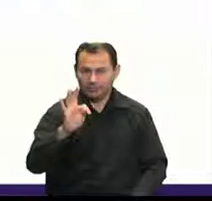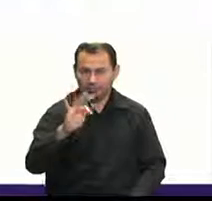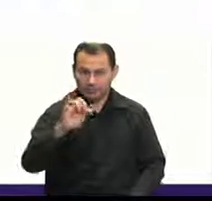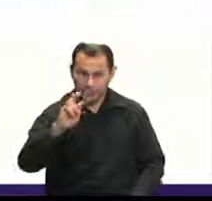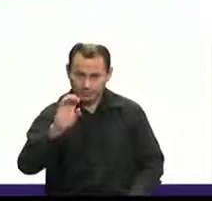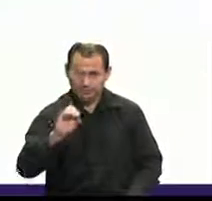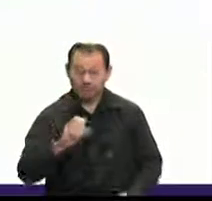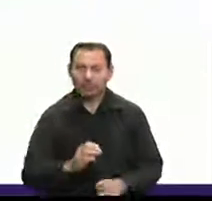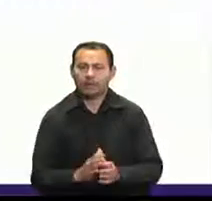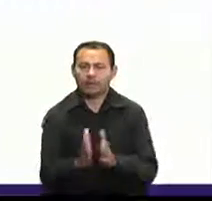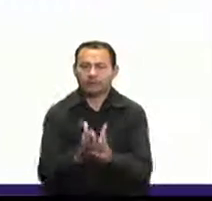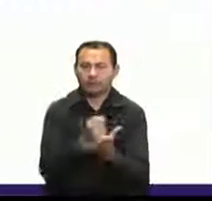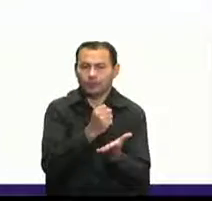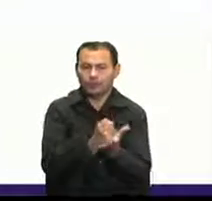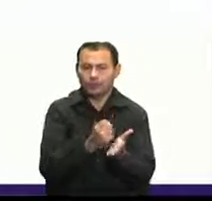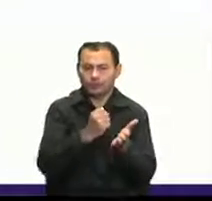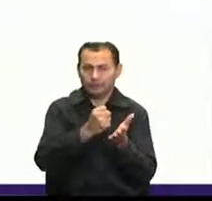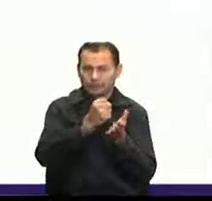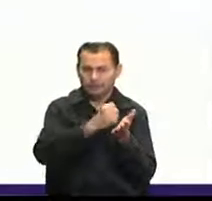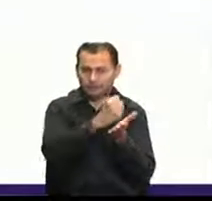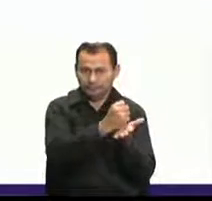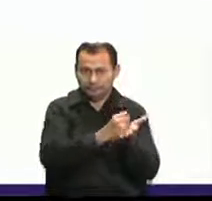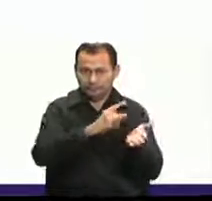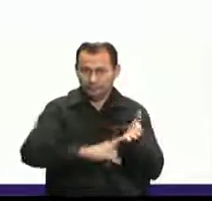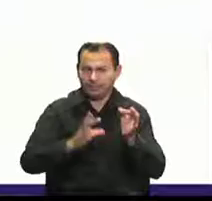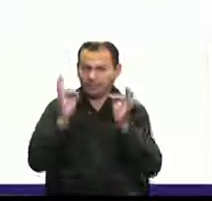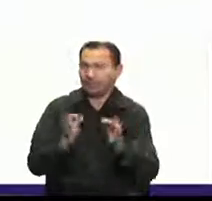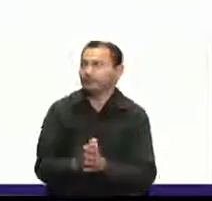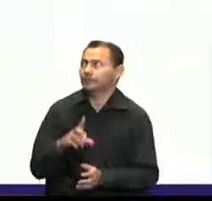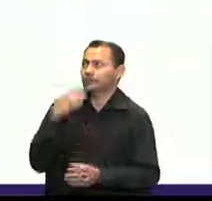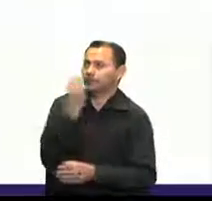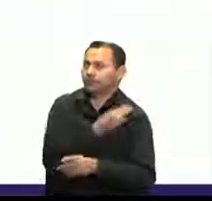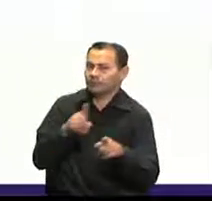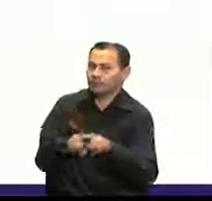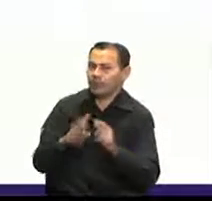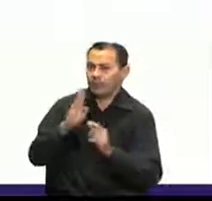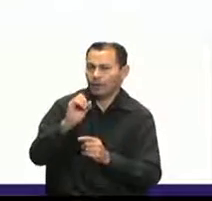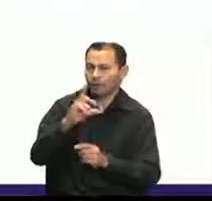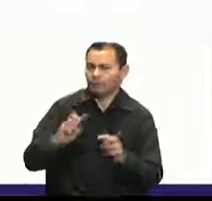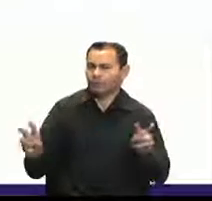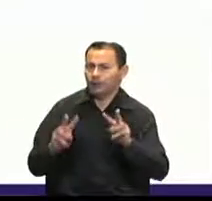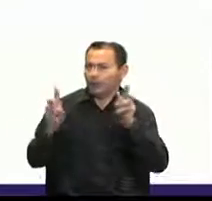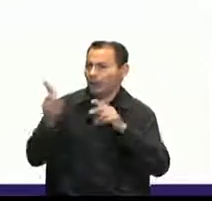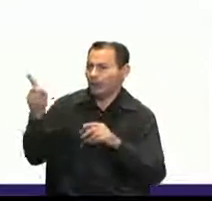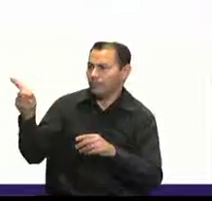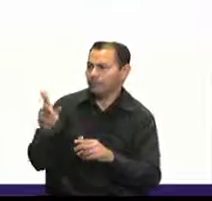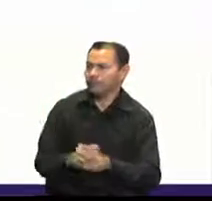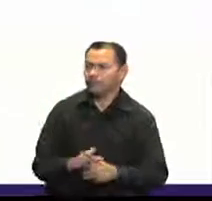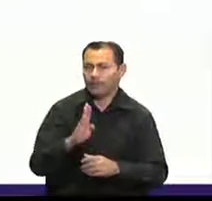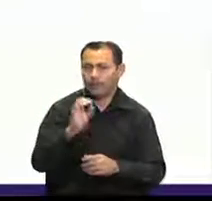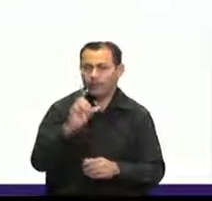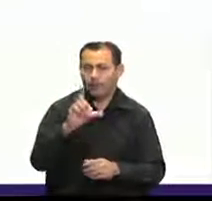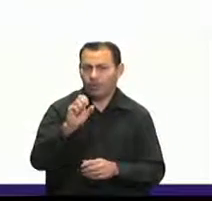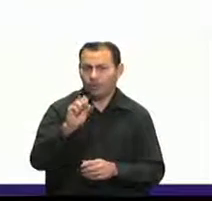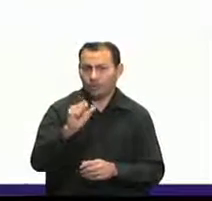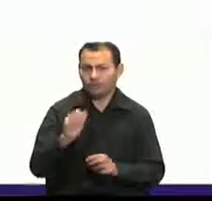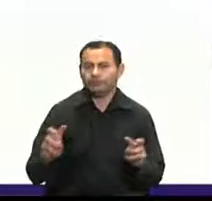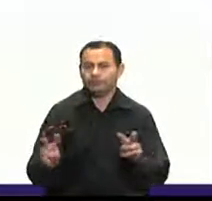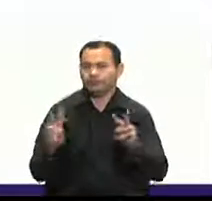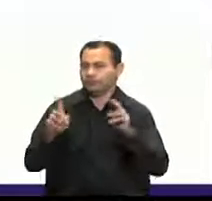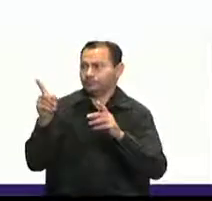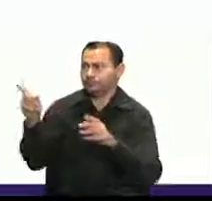esses contratos tudo bem aí nós também temos as bolsas de valores as bolsas de